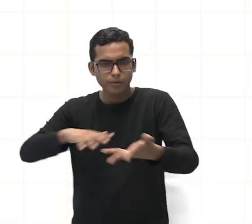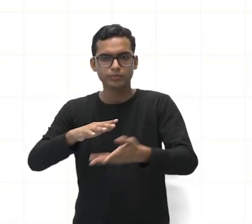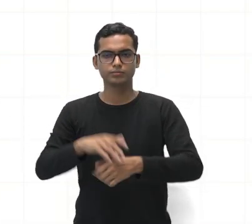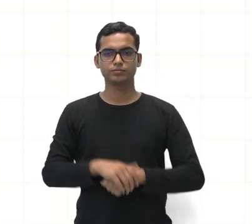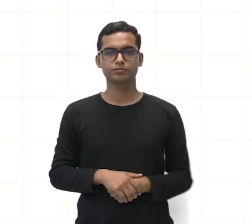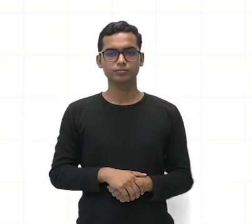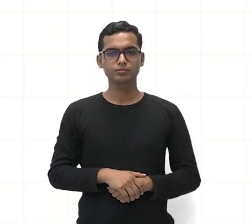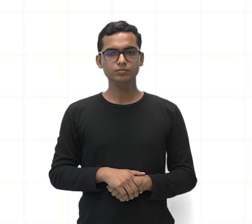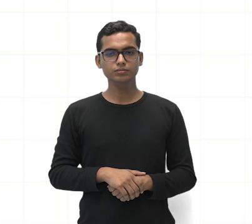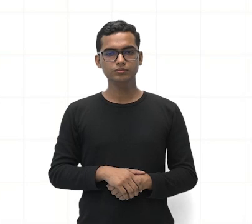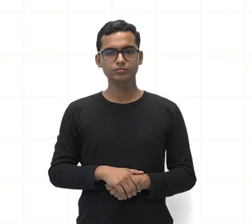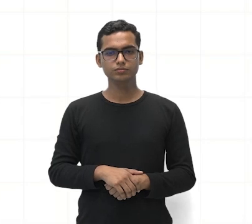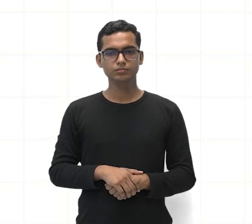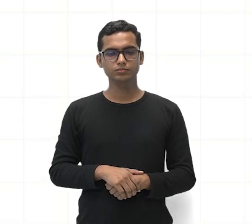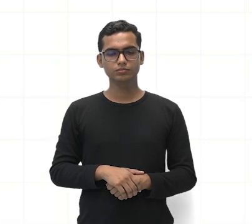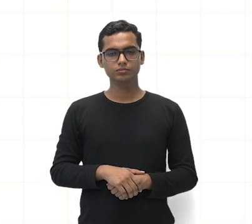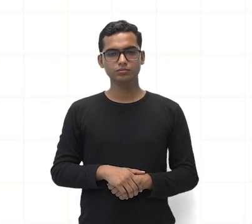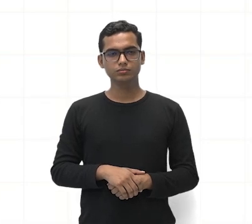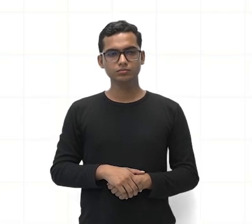aqui, tá, pessoal?